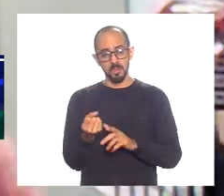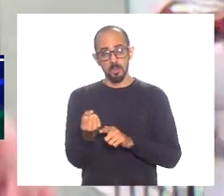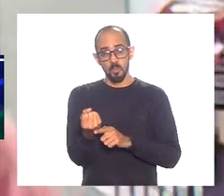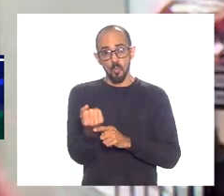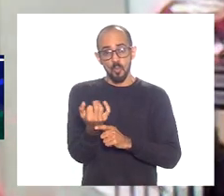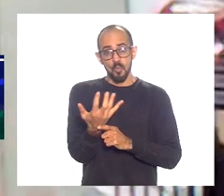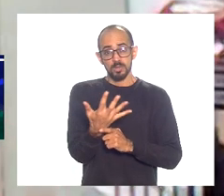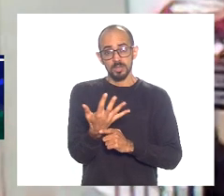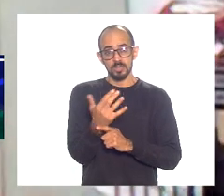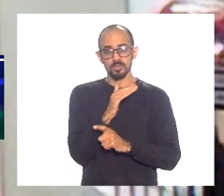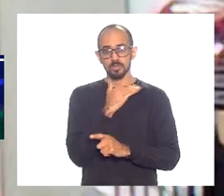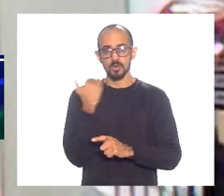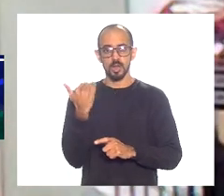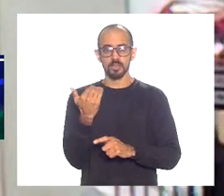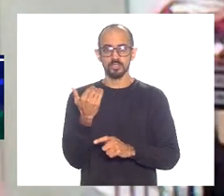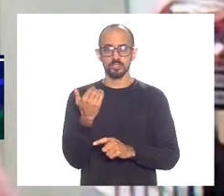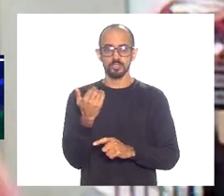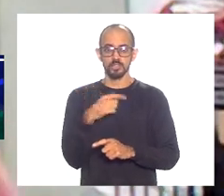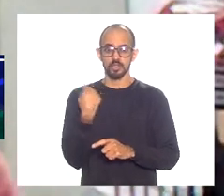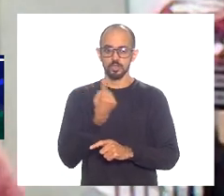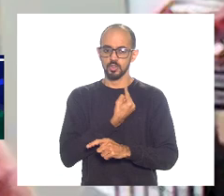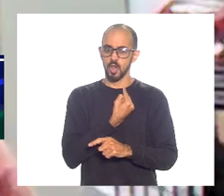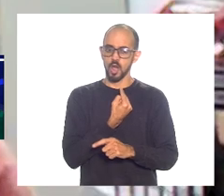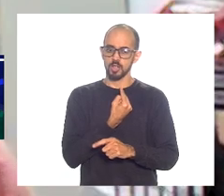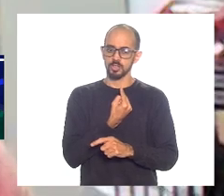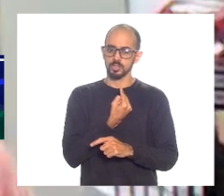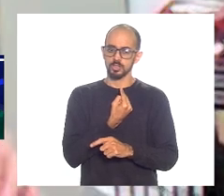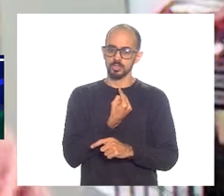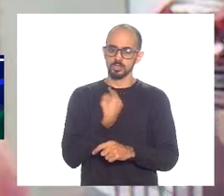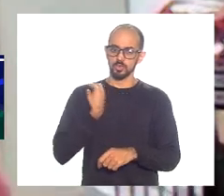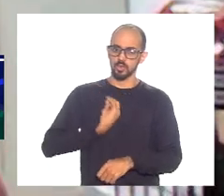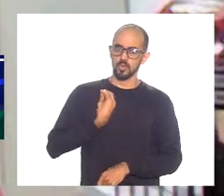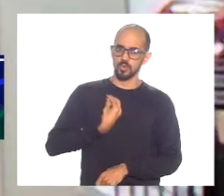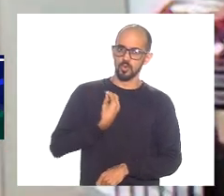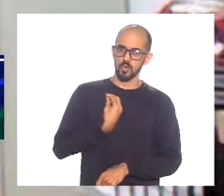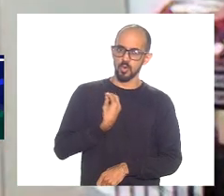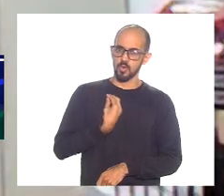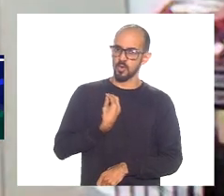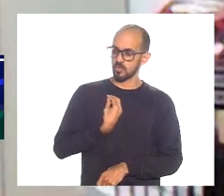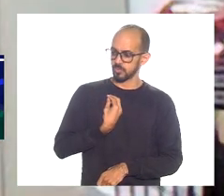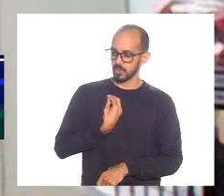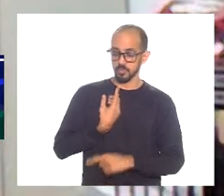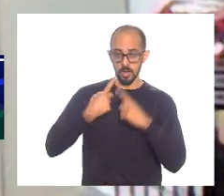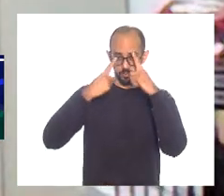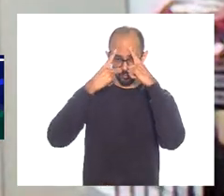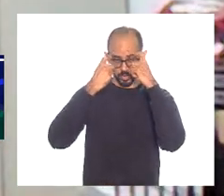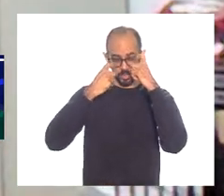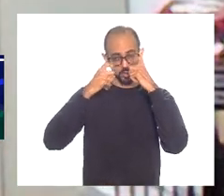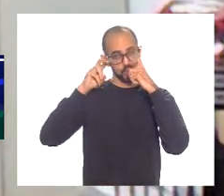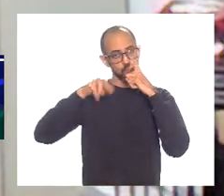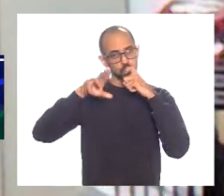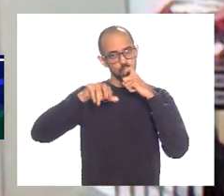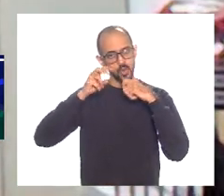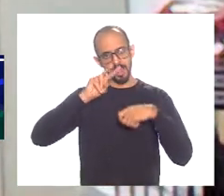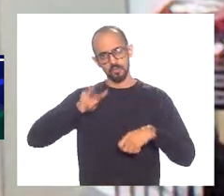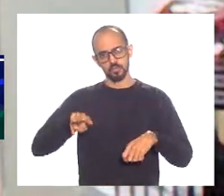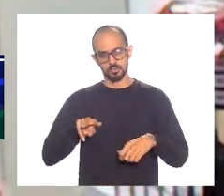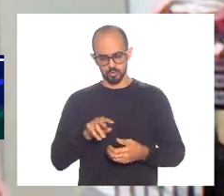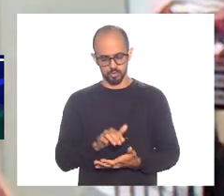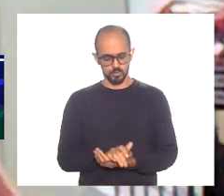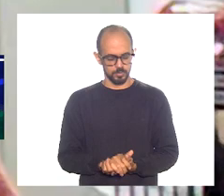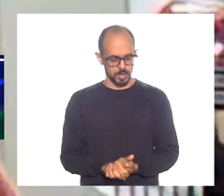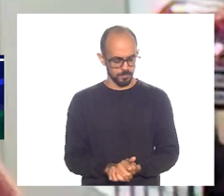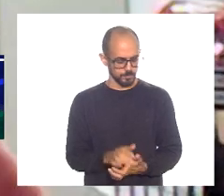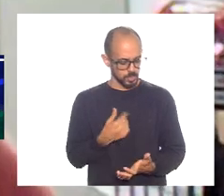que nem nós, com a nossa história de convívio com a violência, nunca assistimos. Eu tenho trazido